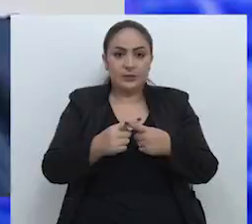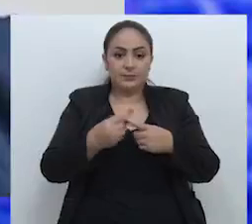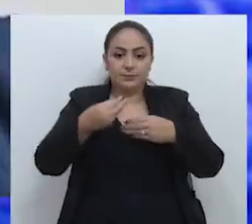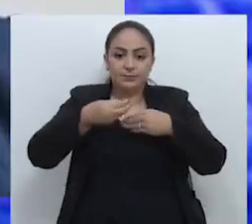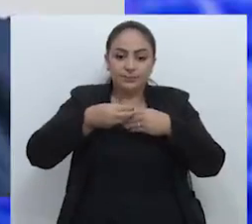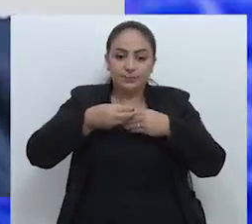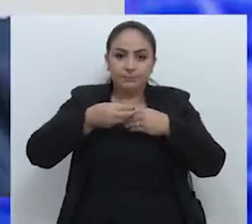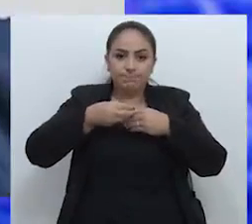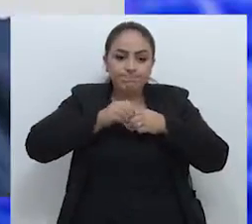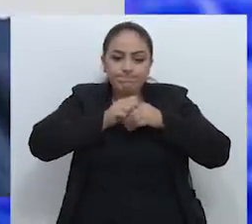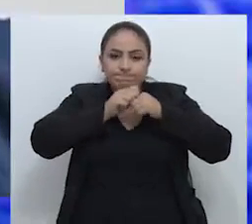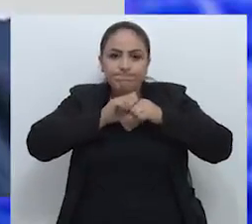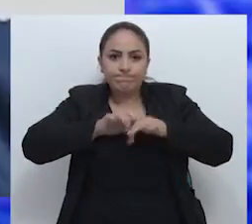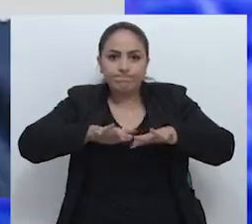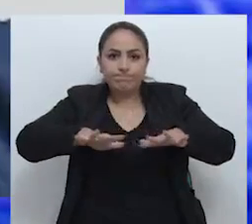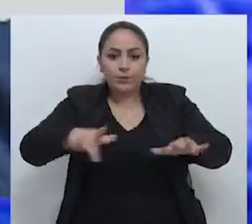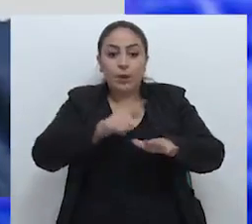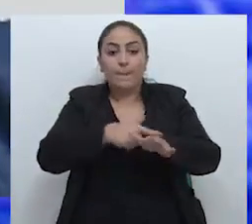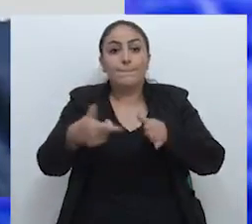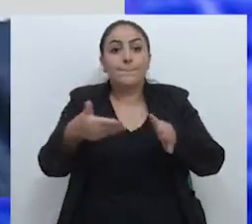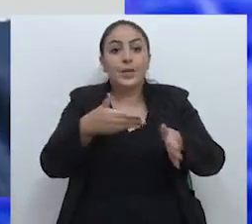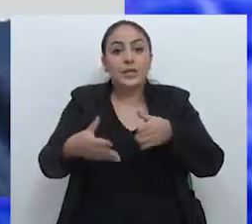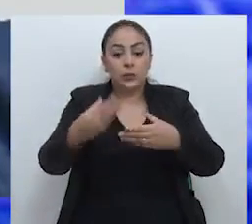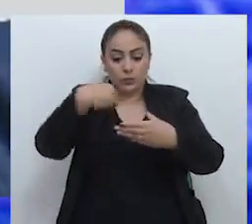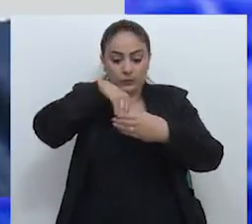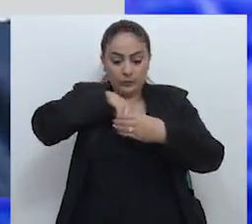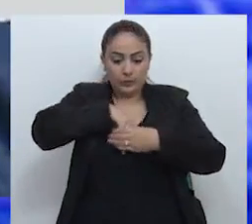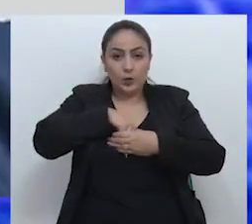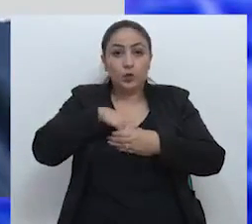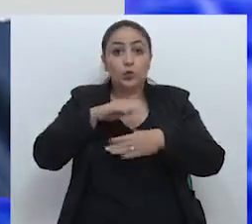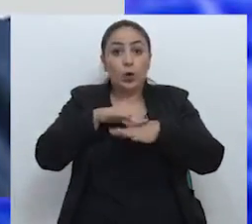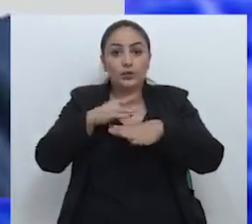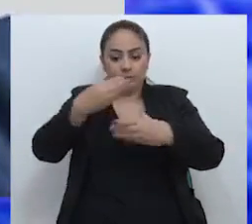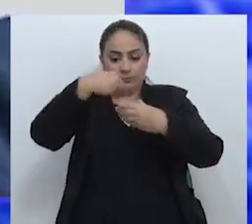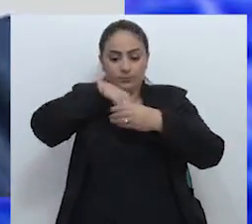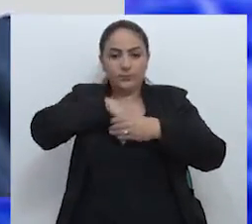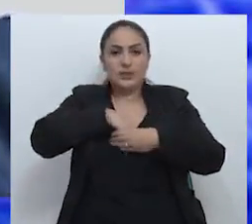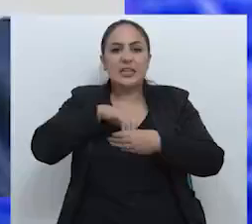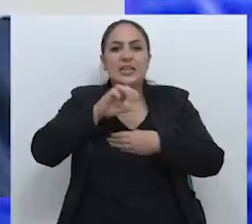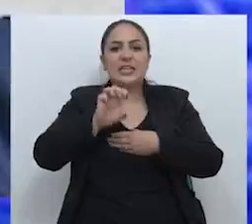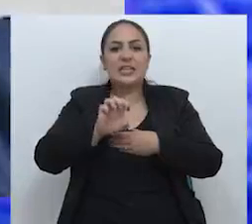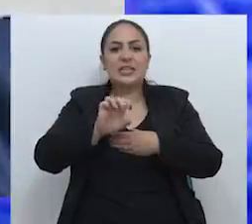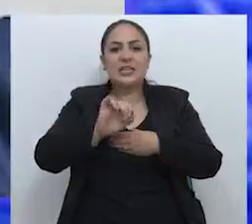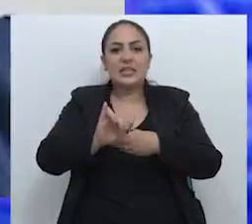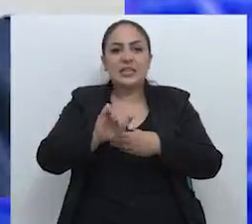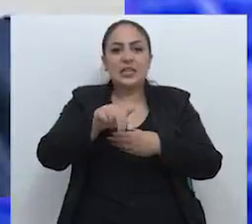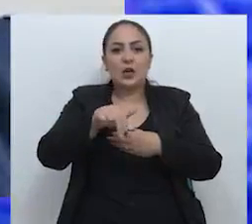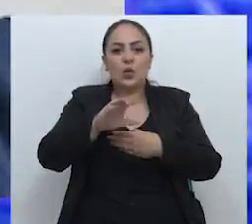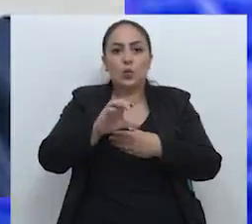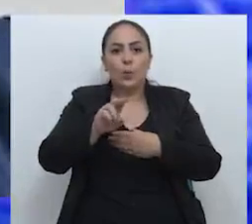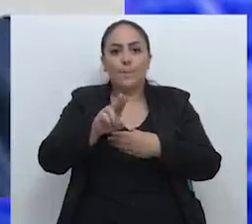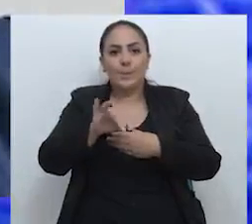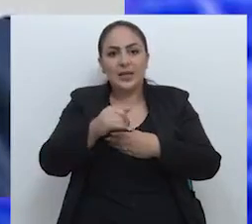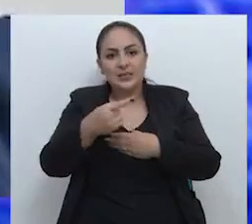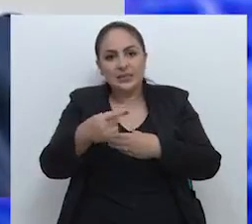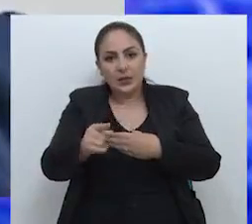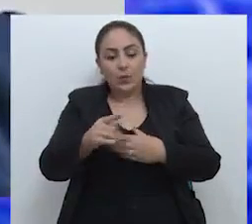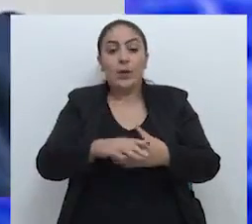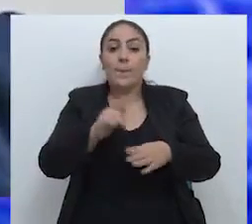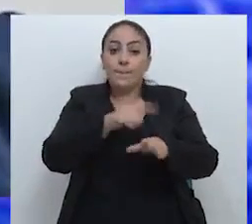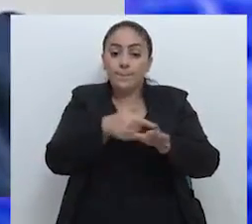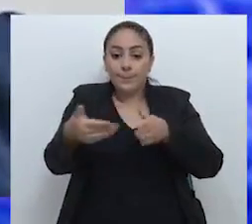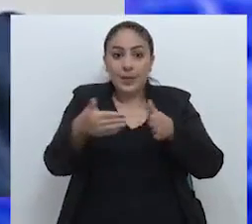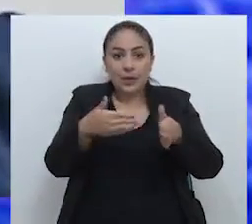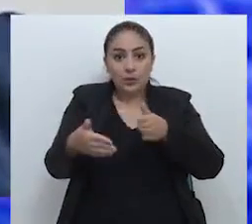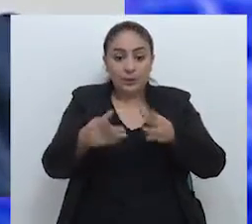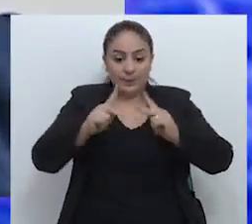por transmissibilidade durante o período de incubação. O que é o período de incubação? É aquele período em